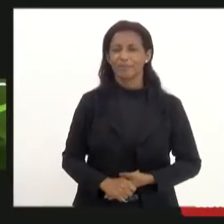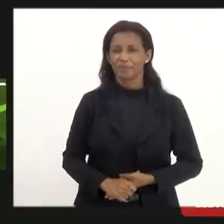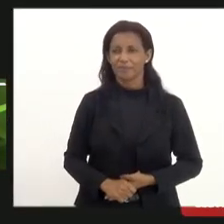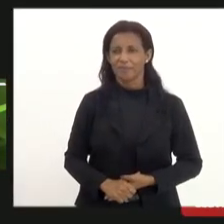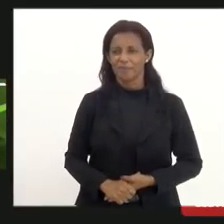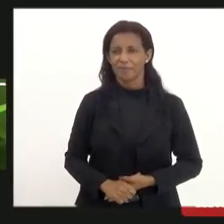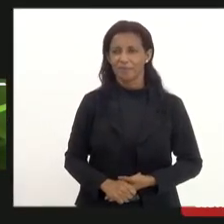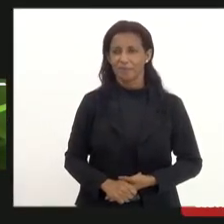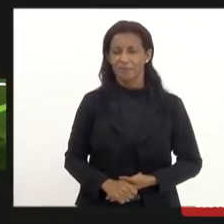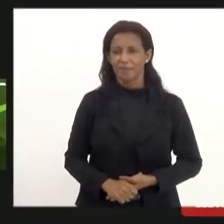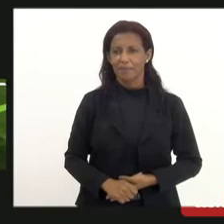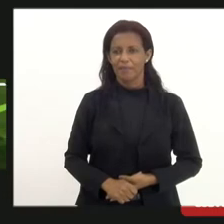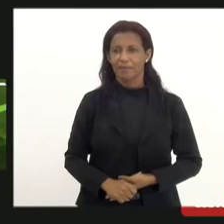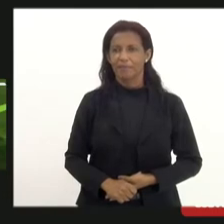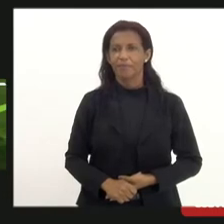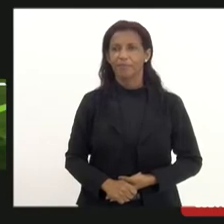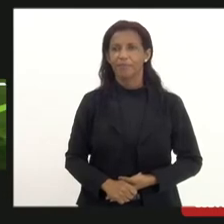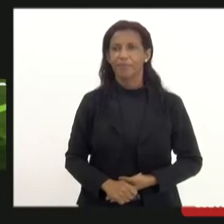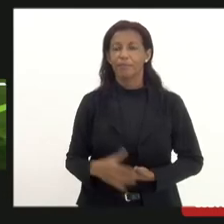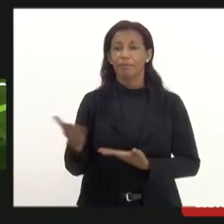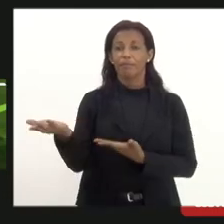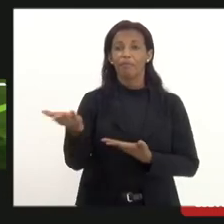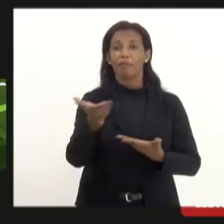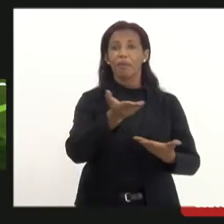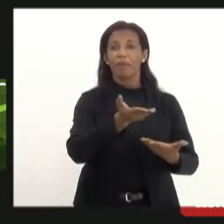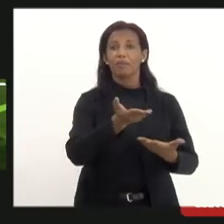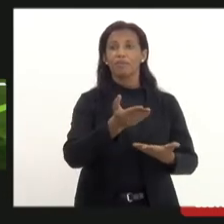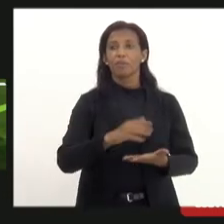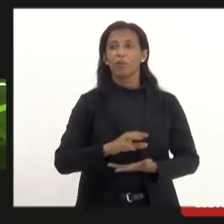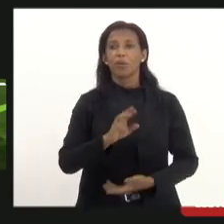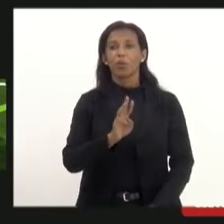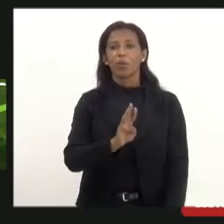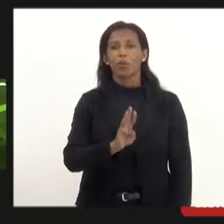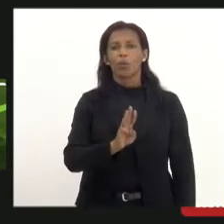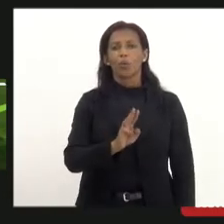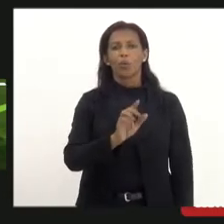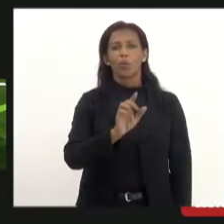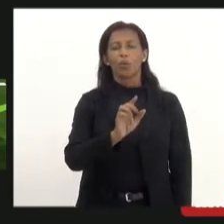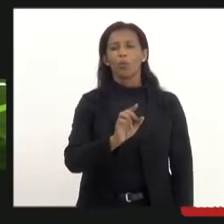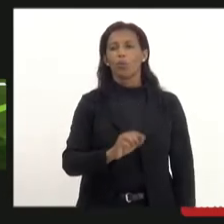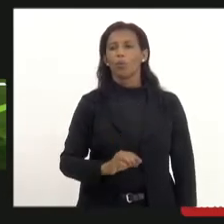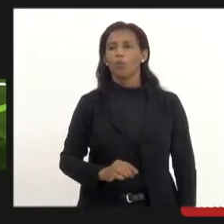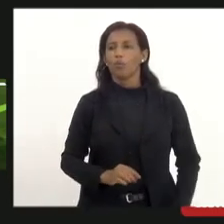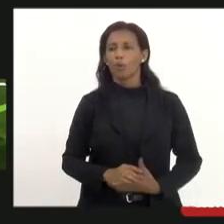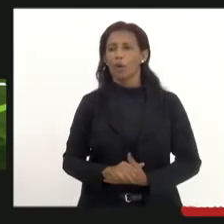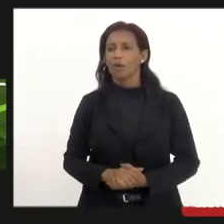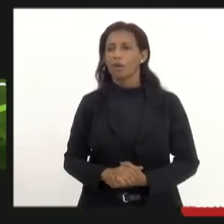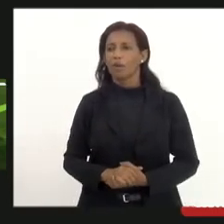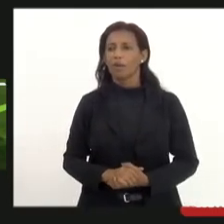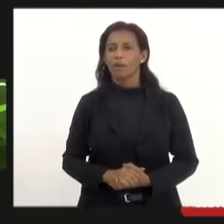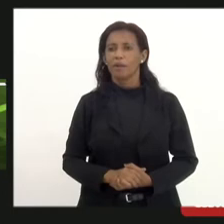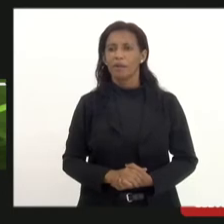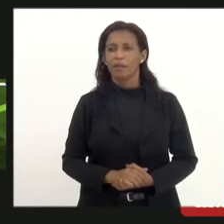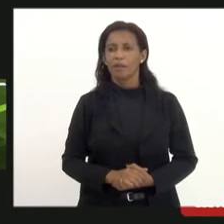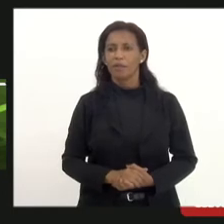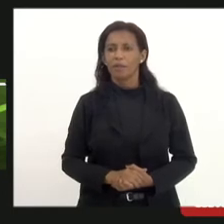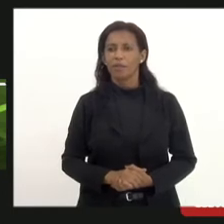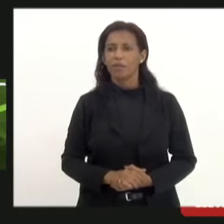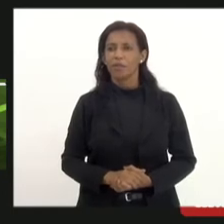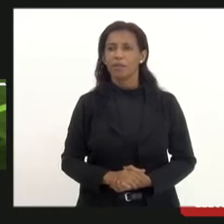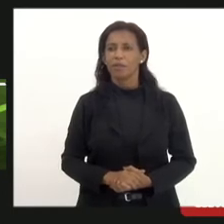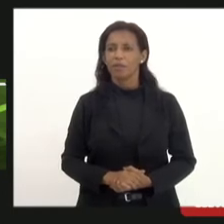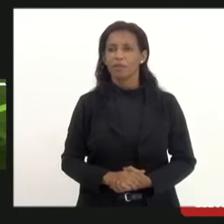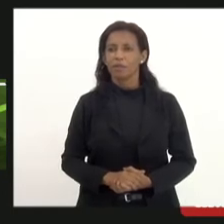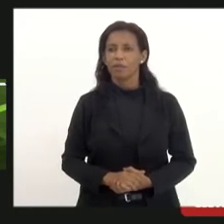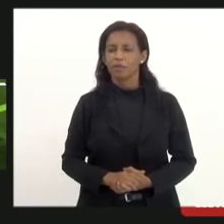Obrigado. Bem, vou passar então agora para o Ulisses. Ulisses, pode disponibilizar na tela a sua apresentação,